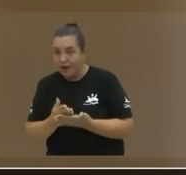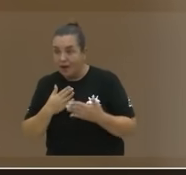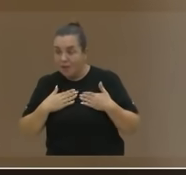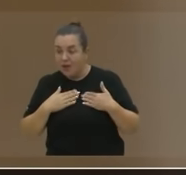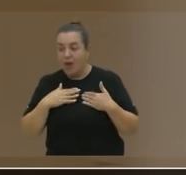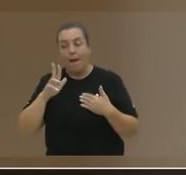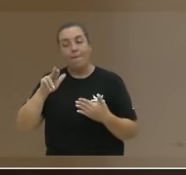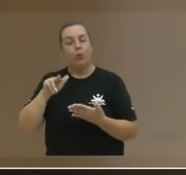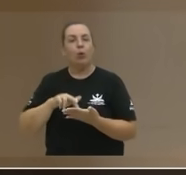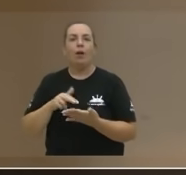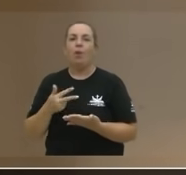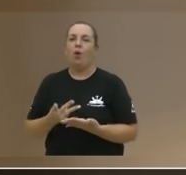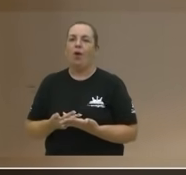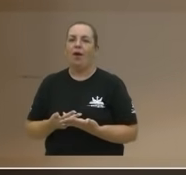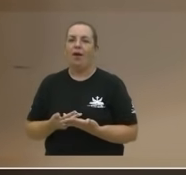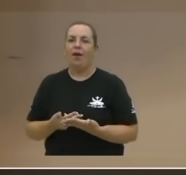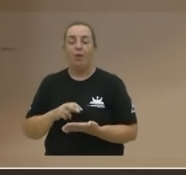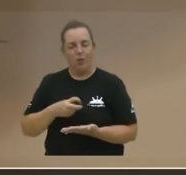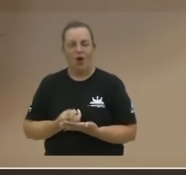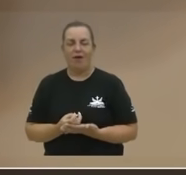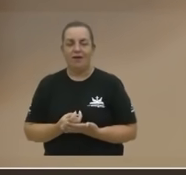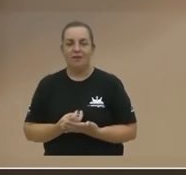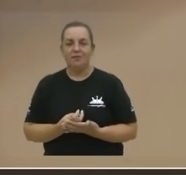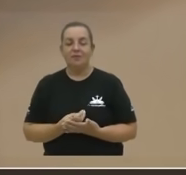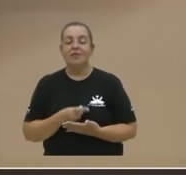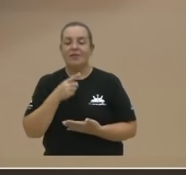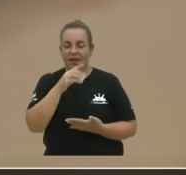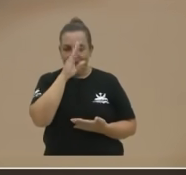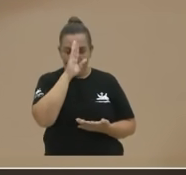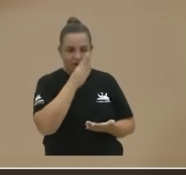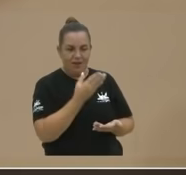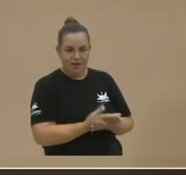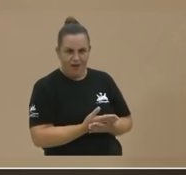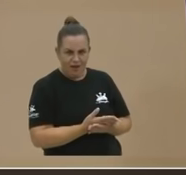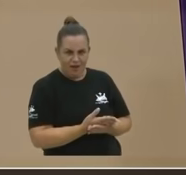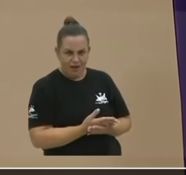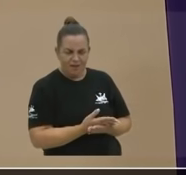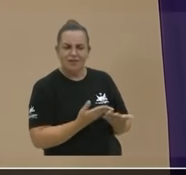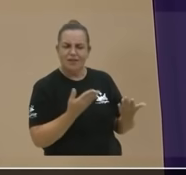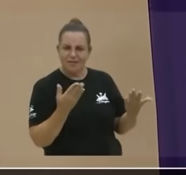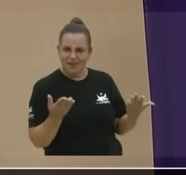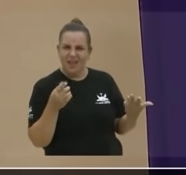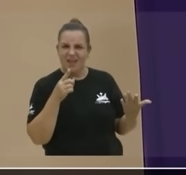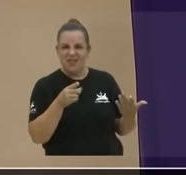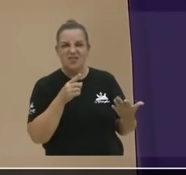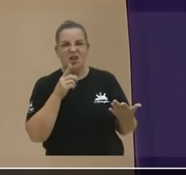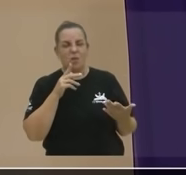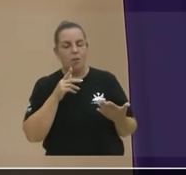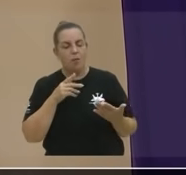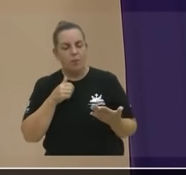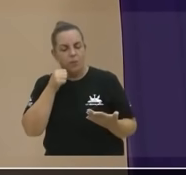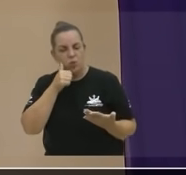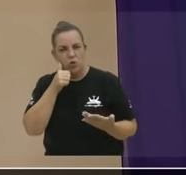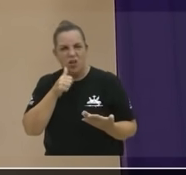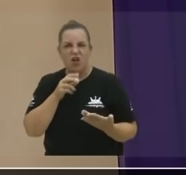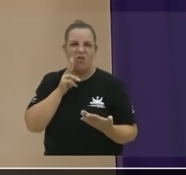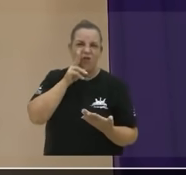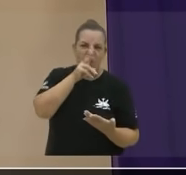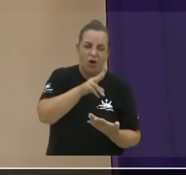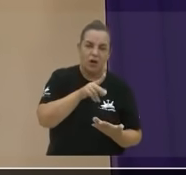isto? E é da boca dessa mulher, de fibra, de garra,